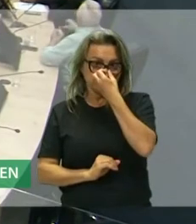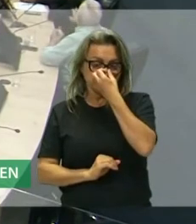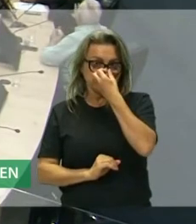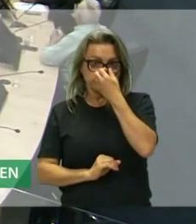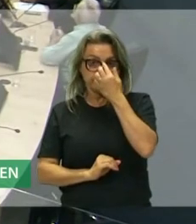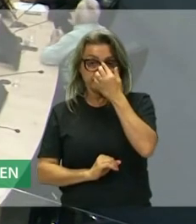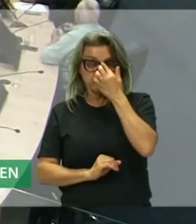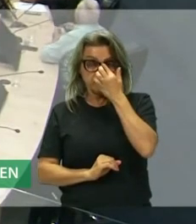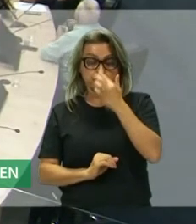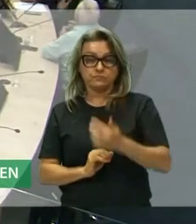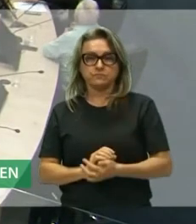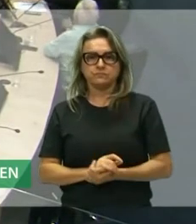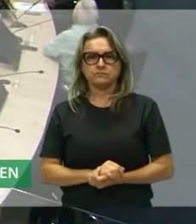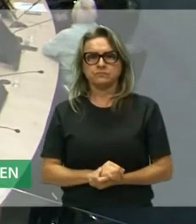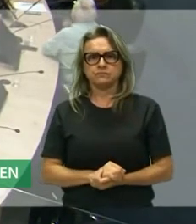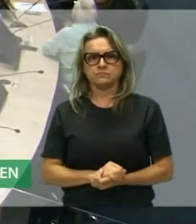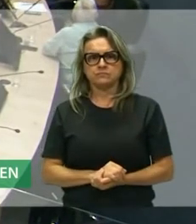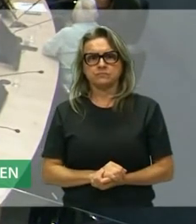Muito obrigado.